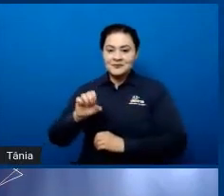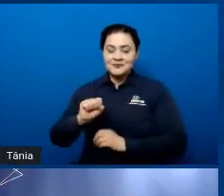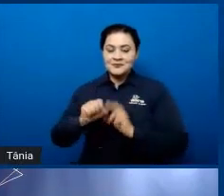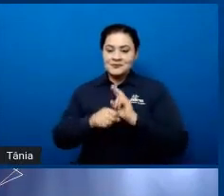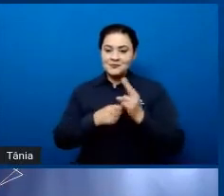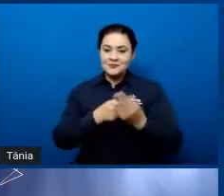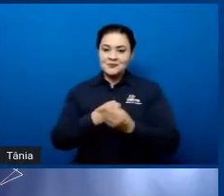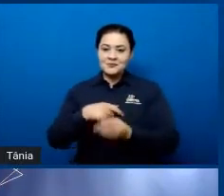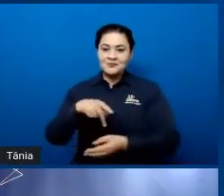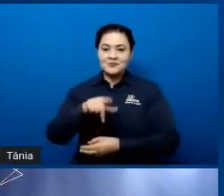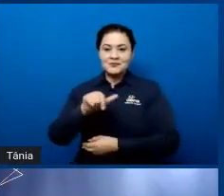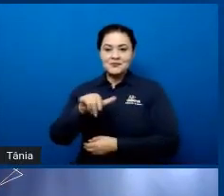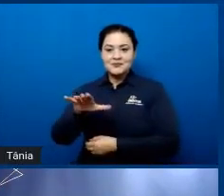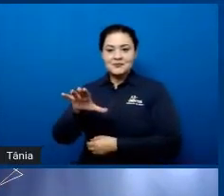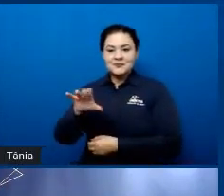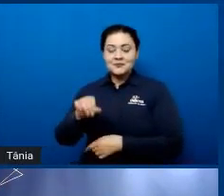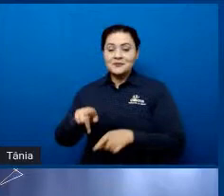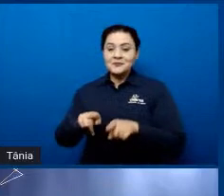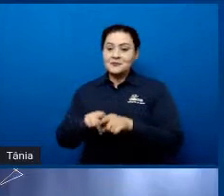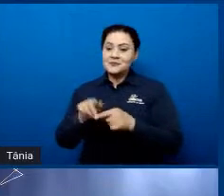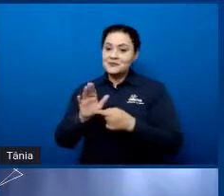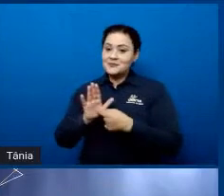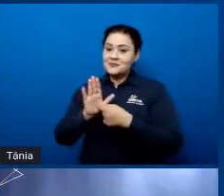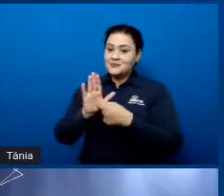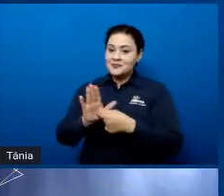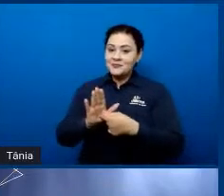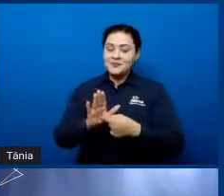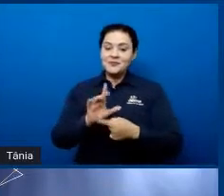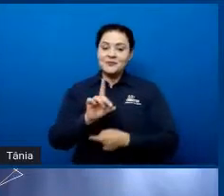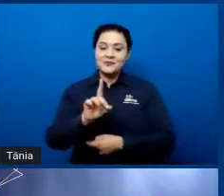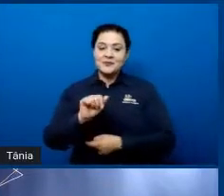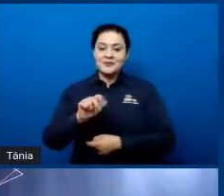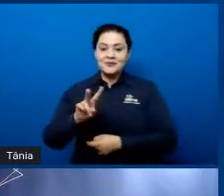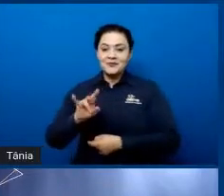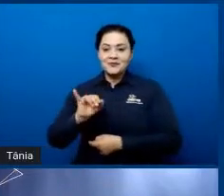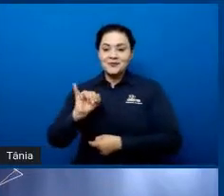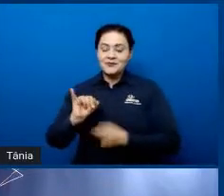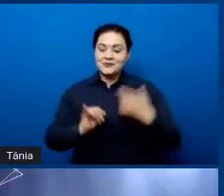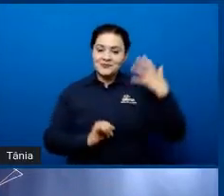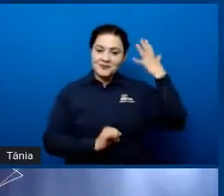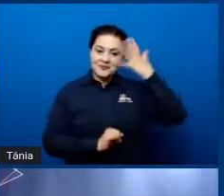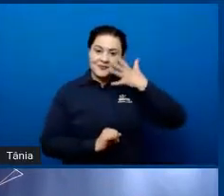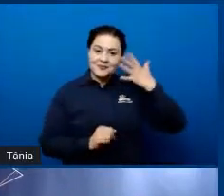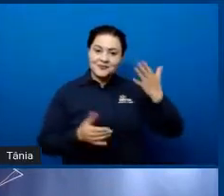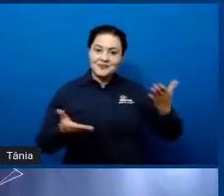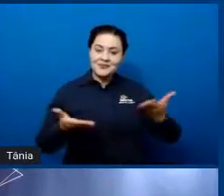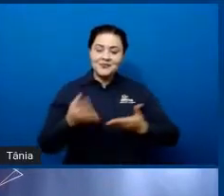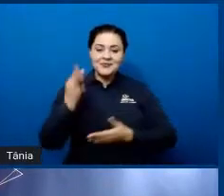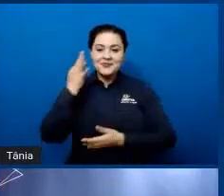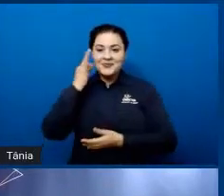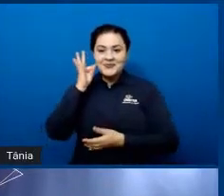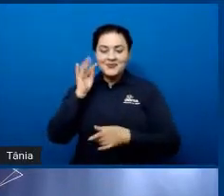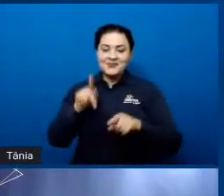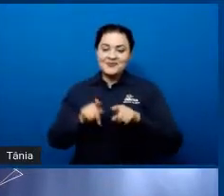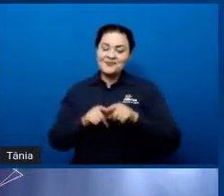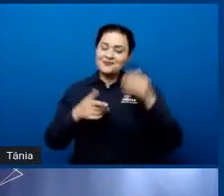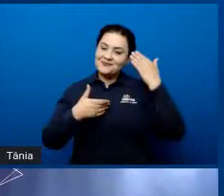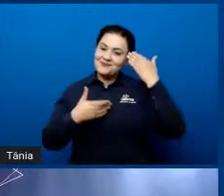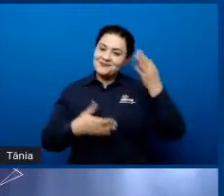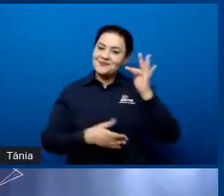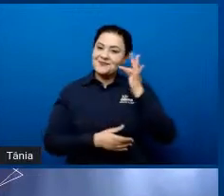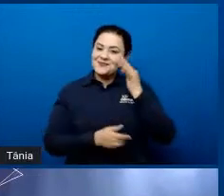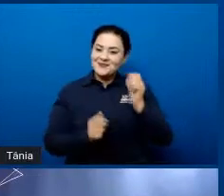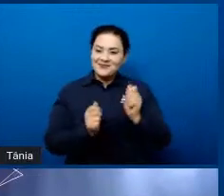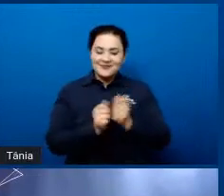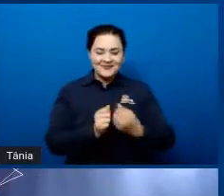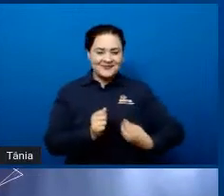Elcio Miguel também já se apresenta. O Davi, o nosso palestrante, e a Tânia, né? Muito obrigada, Tânia, por estar aqui com a